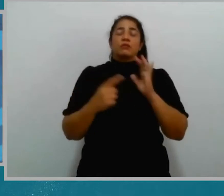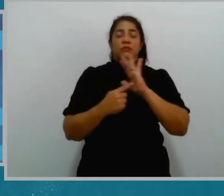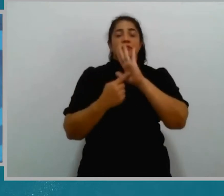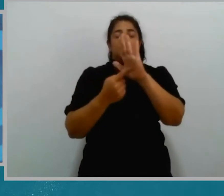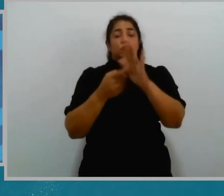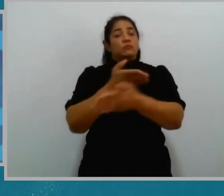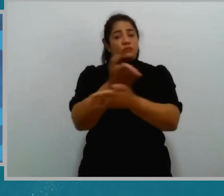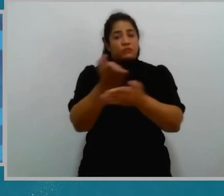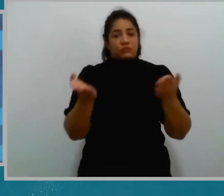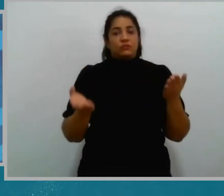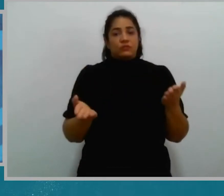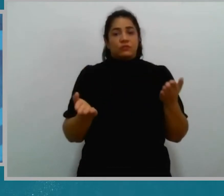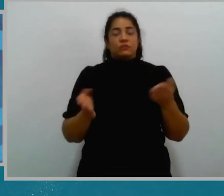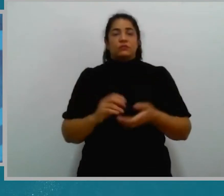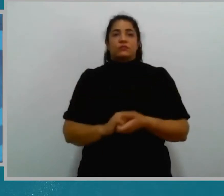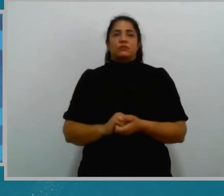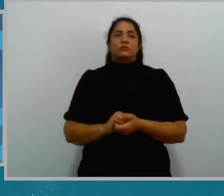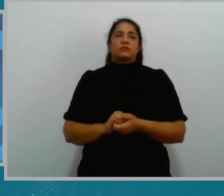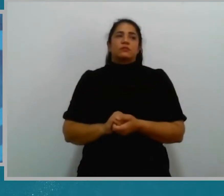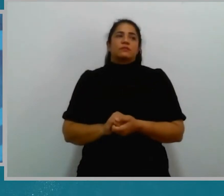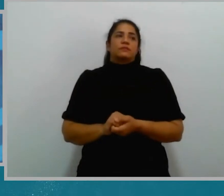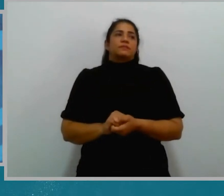que tanto